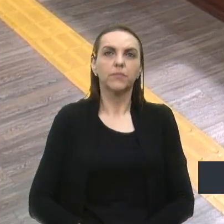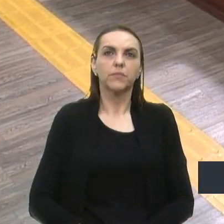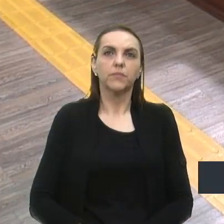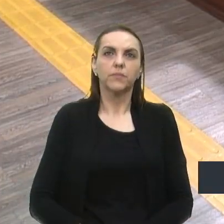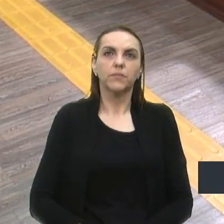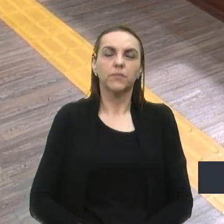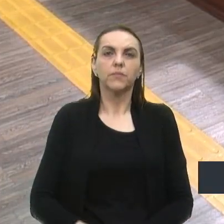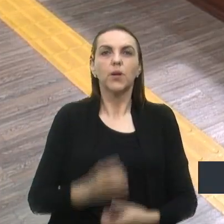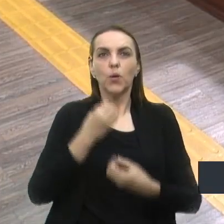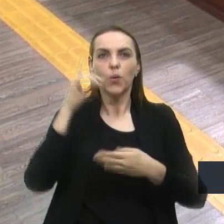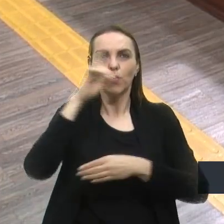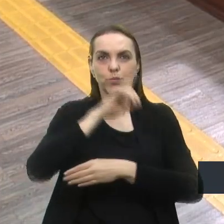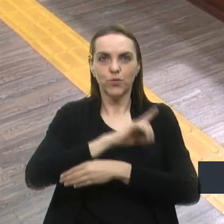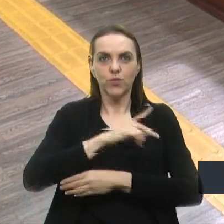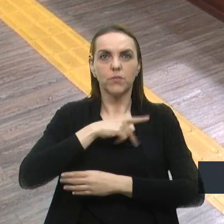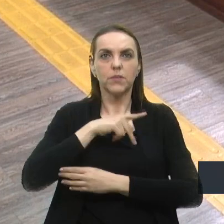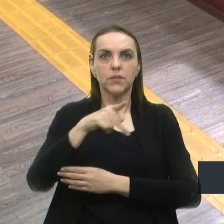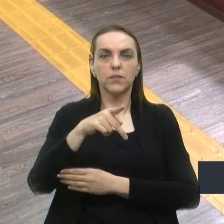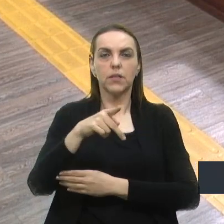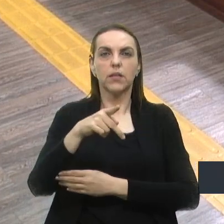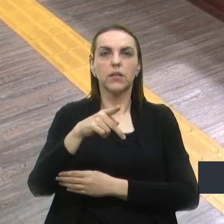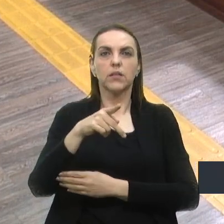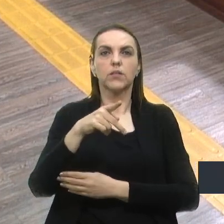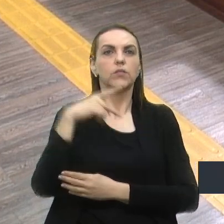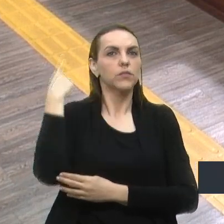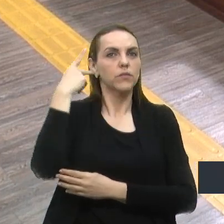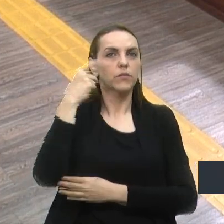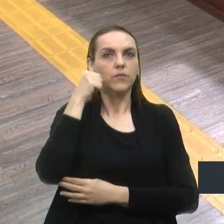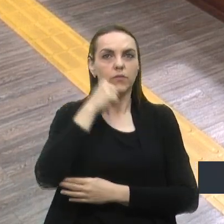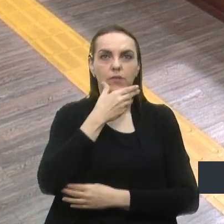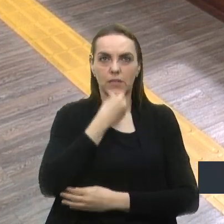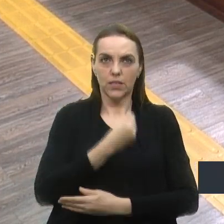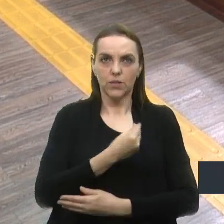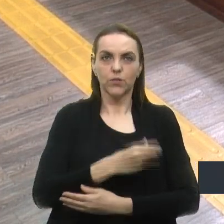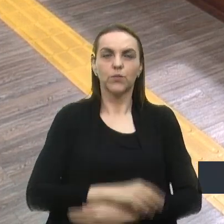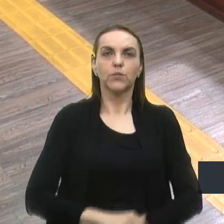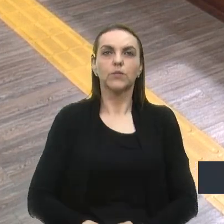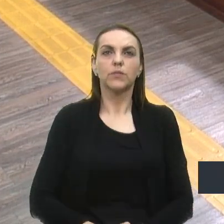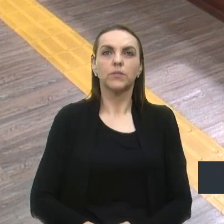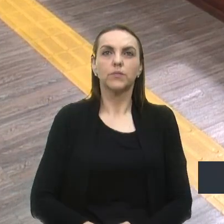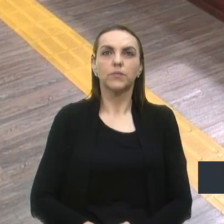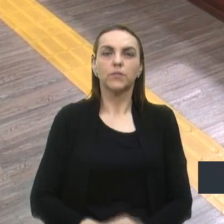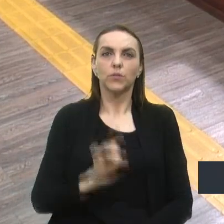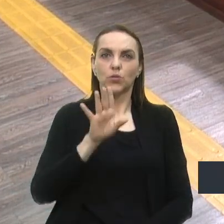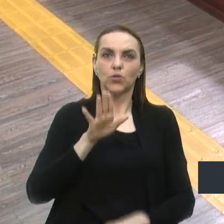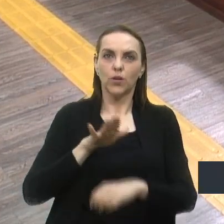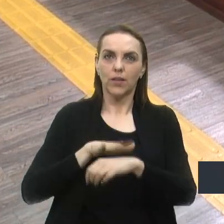Bom dia, senhor presidente, senhoras e senhores vereadores. Só deixa eu botar o tempo aqui, desculpas.